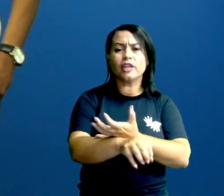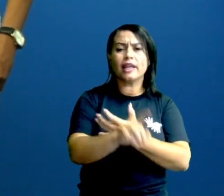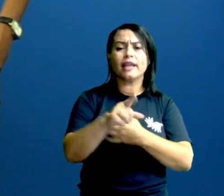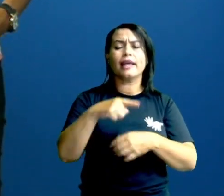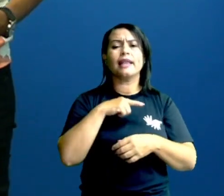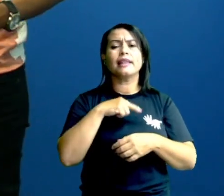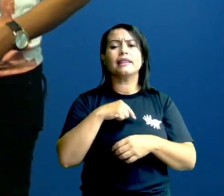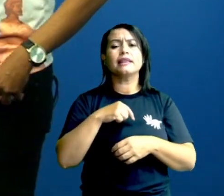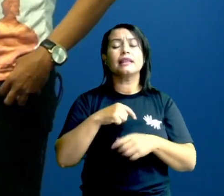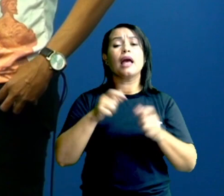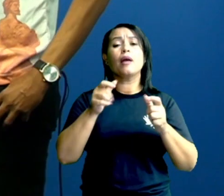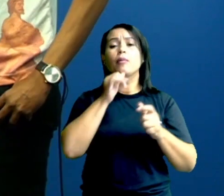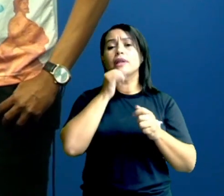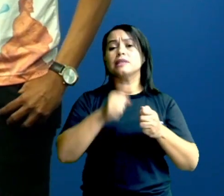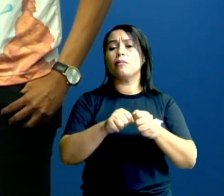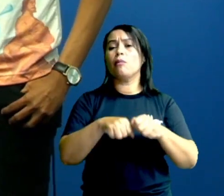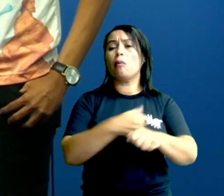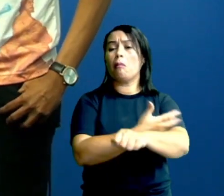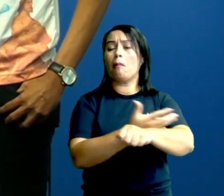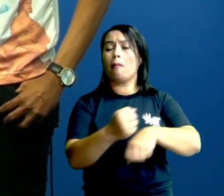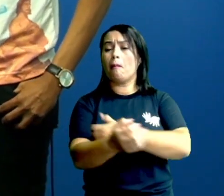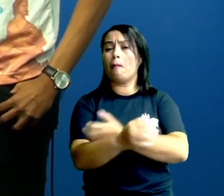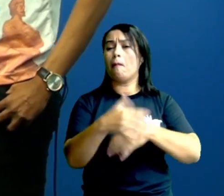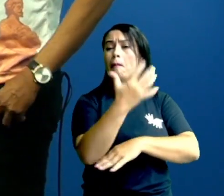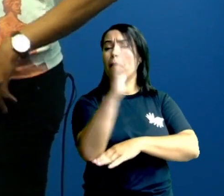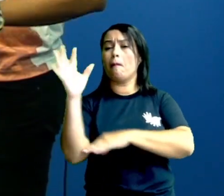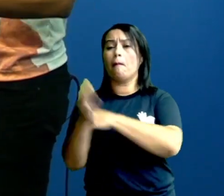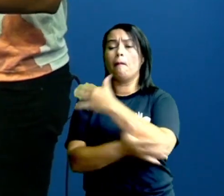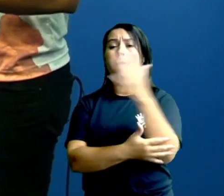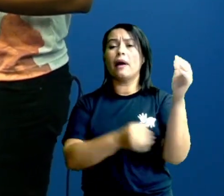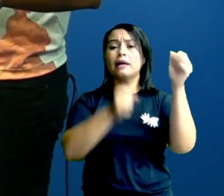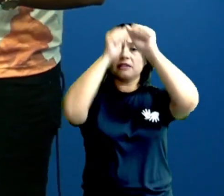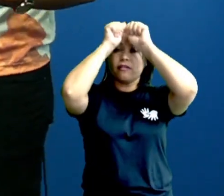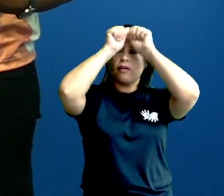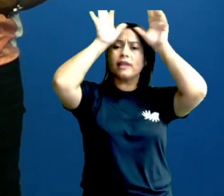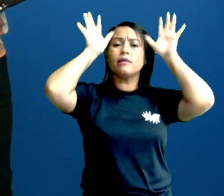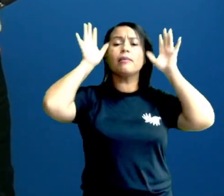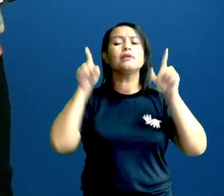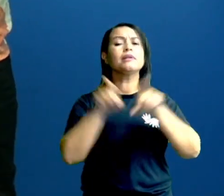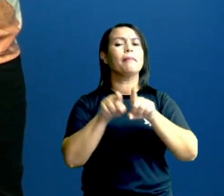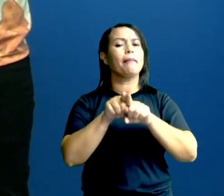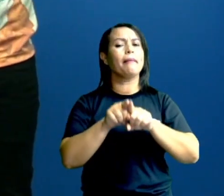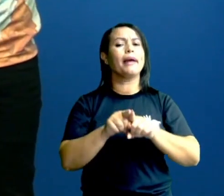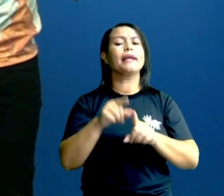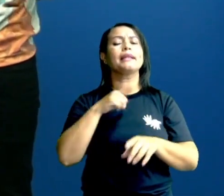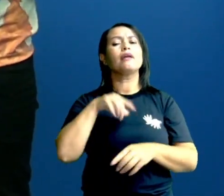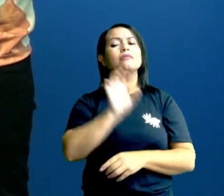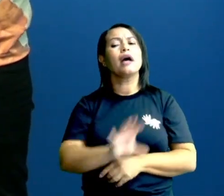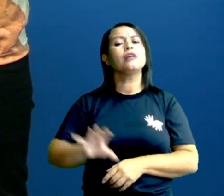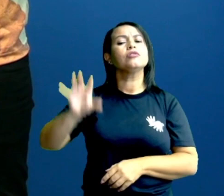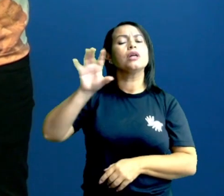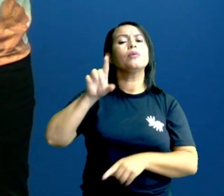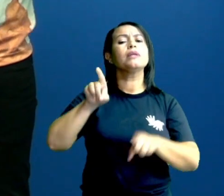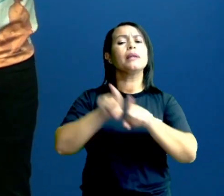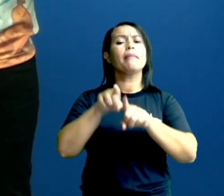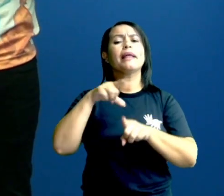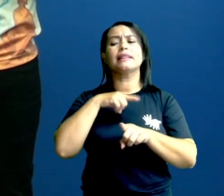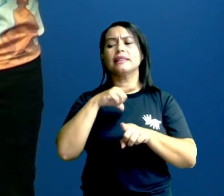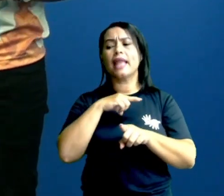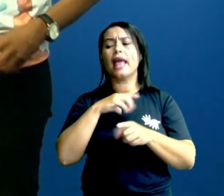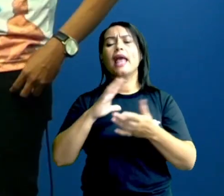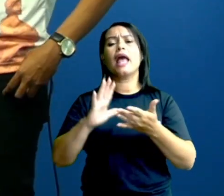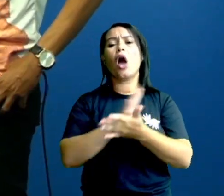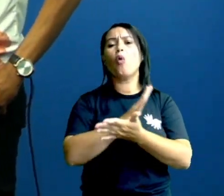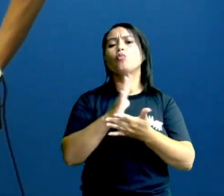Amazônica que ocupa aí a maior parte do território da região tá bom atrelada essa questão não é dos domínios vegetais que a